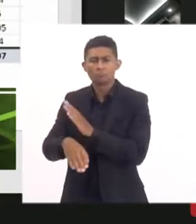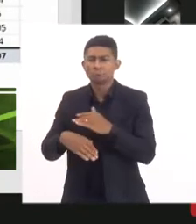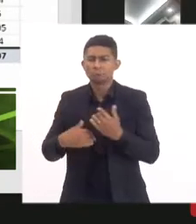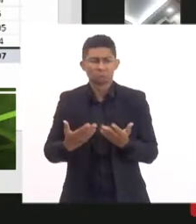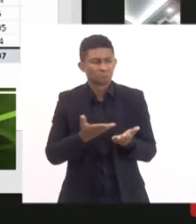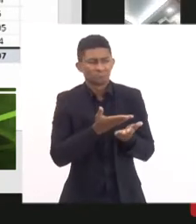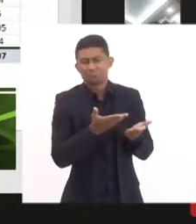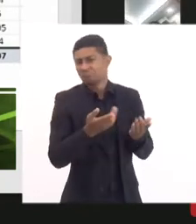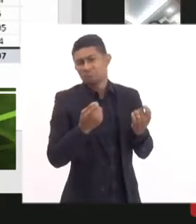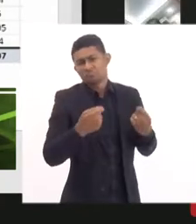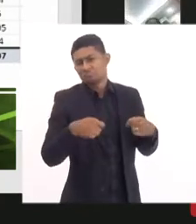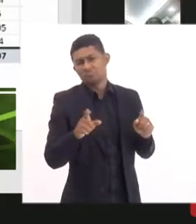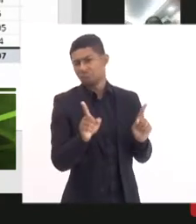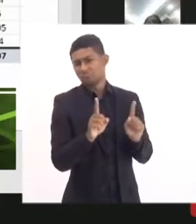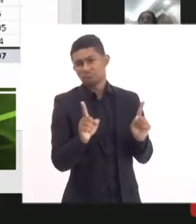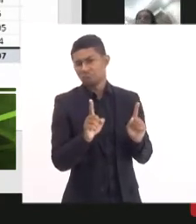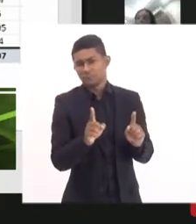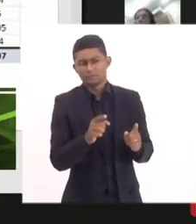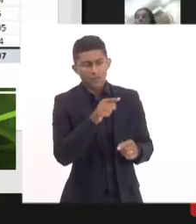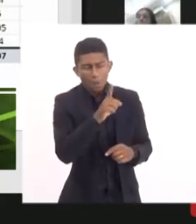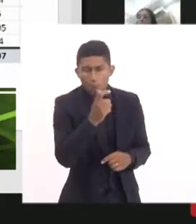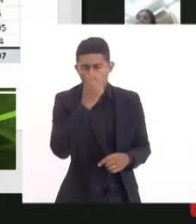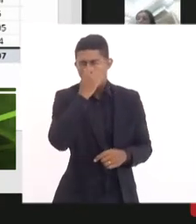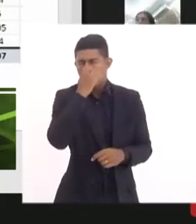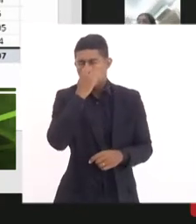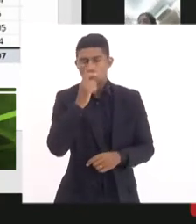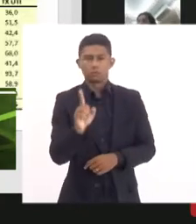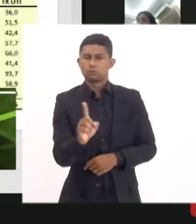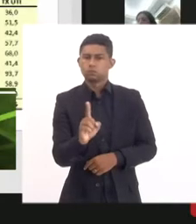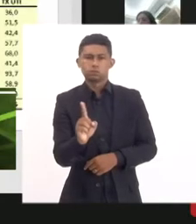nenhum estrangulamento no serviço de saúde que